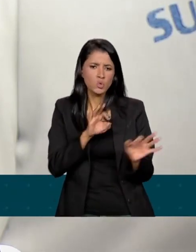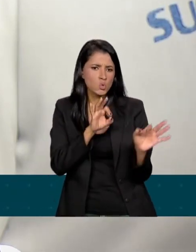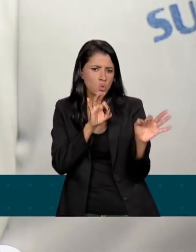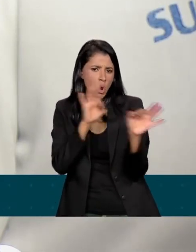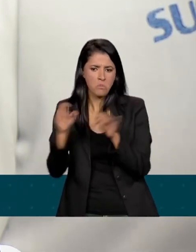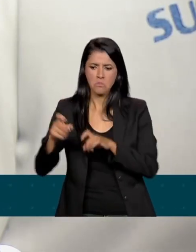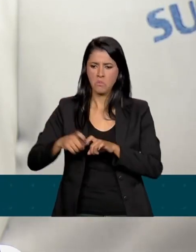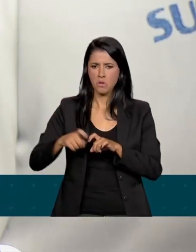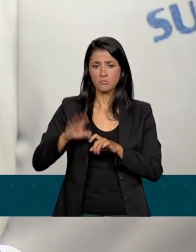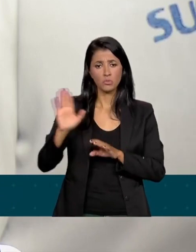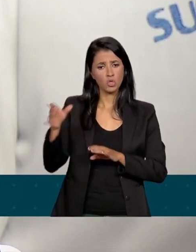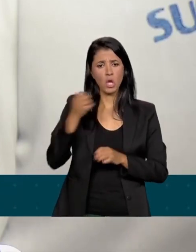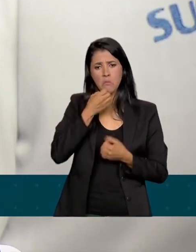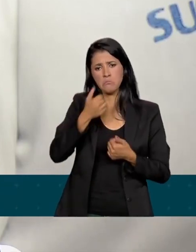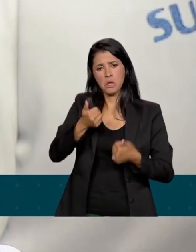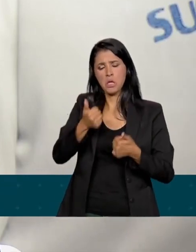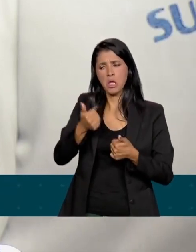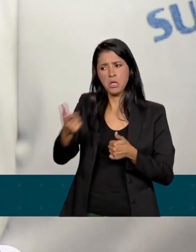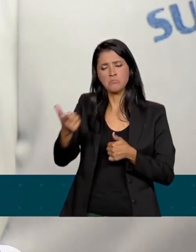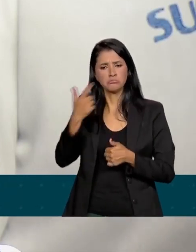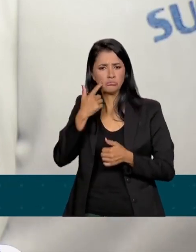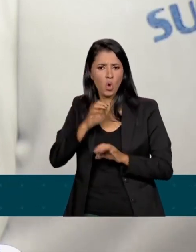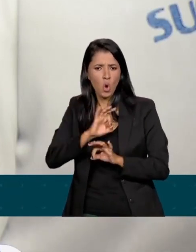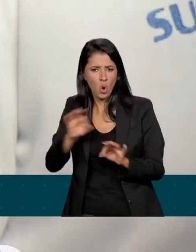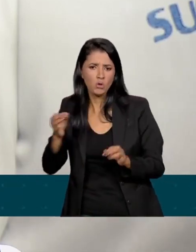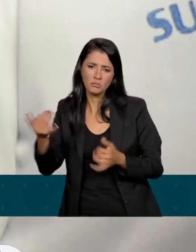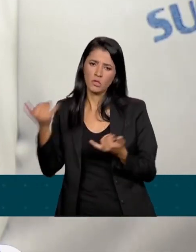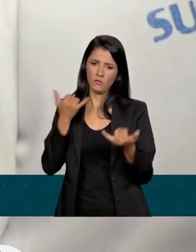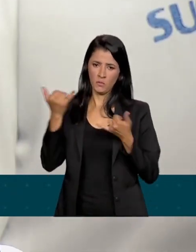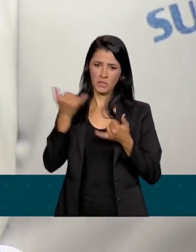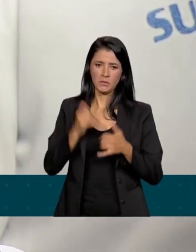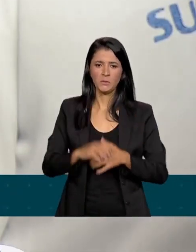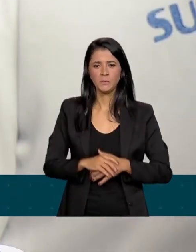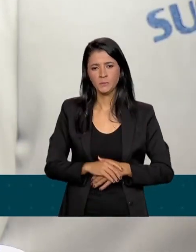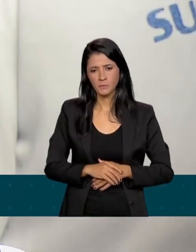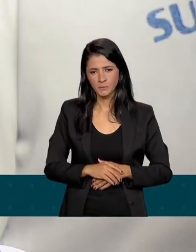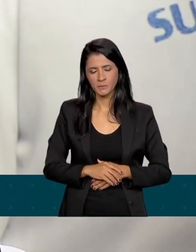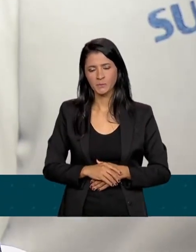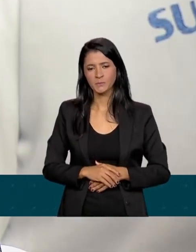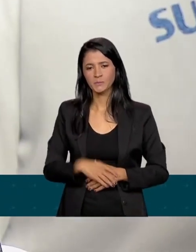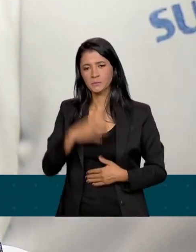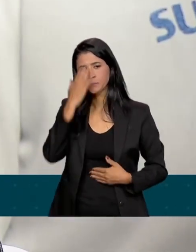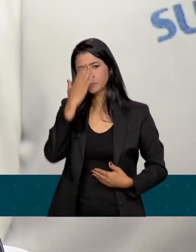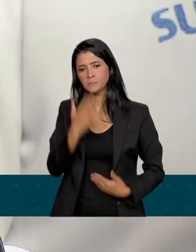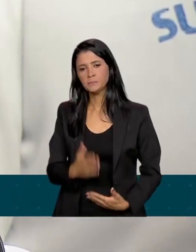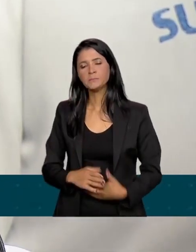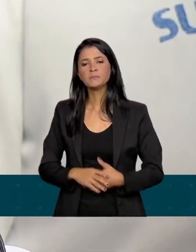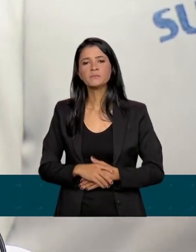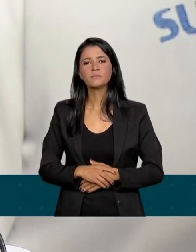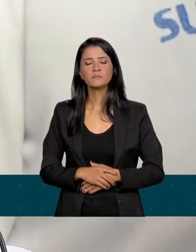acompanhamento médico. Ele já está muito bem acompanhado e está bem. Essa é a informação. Muito obrigada.